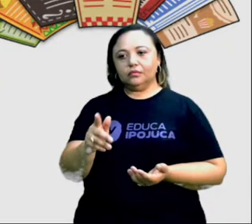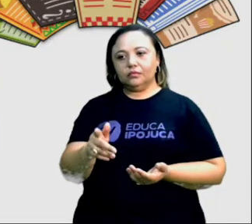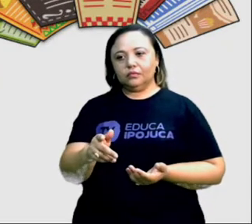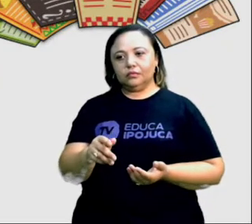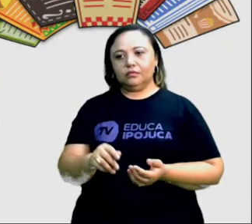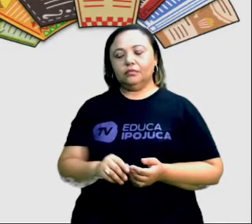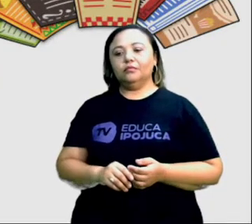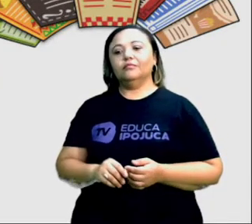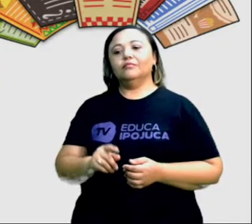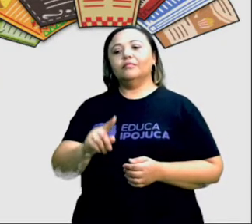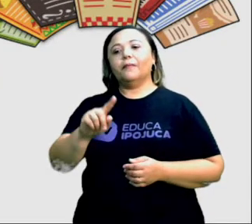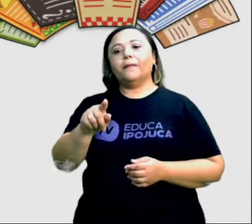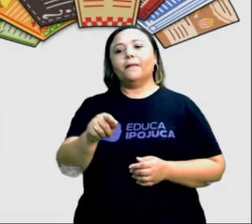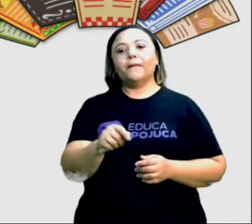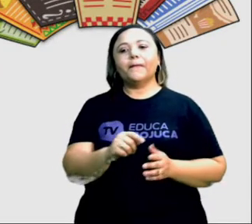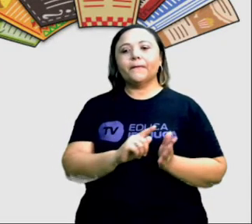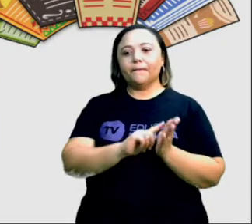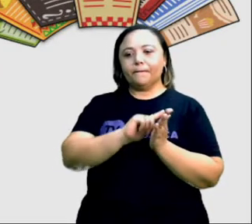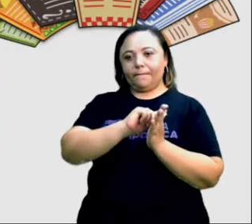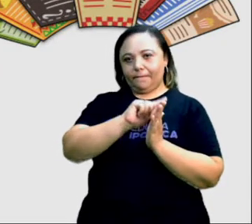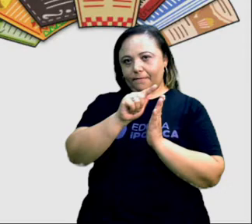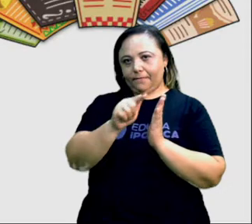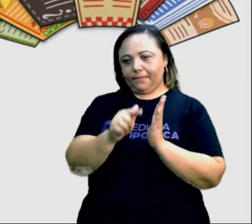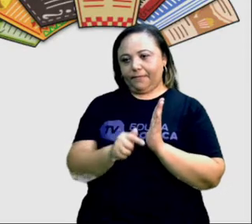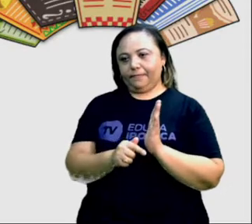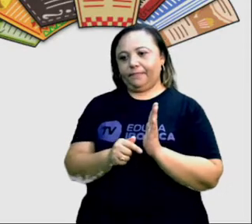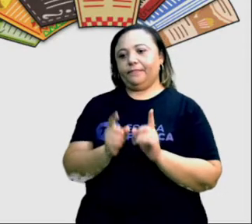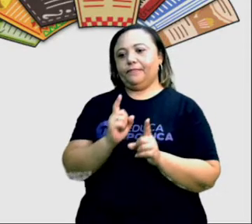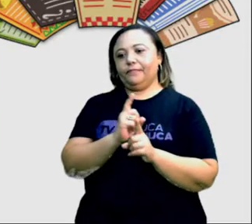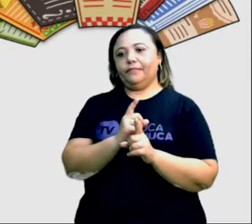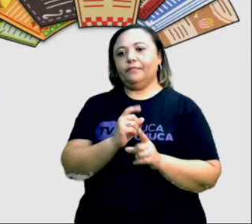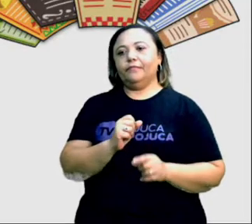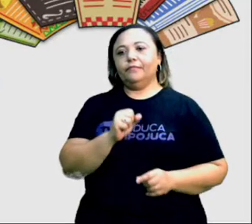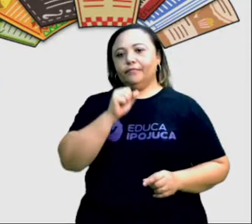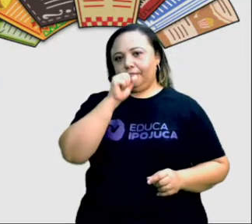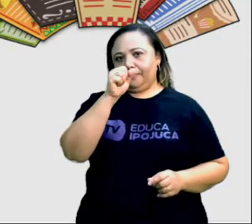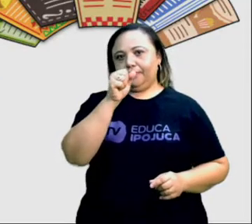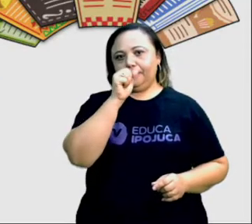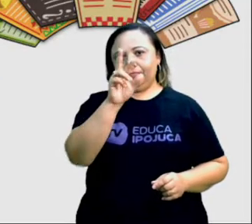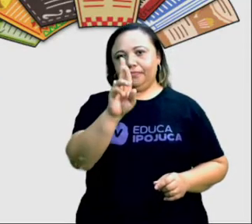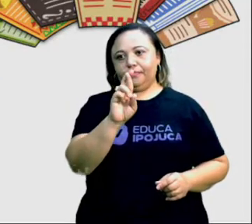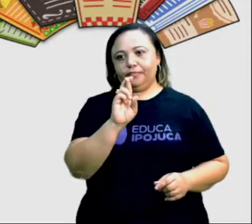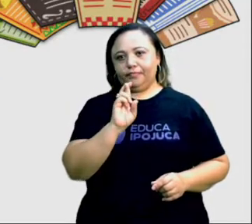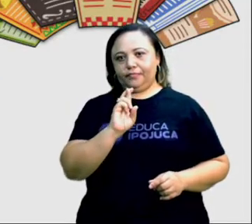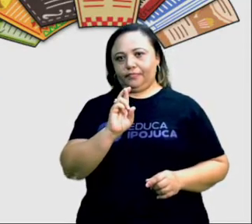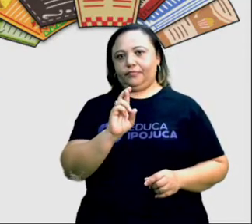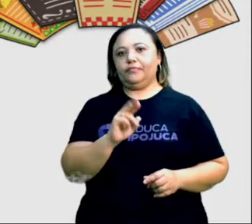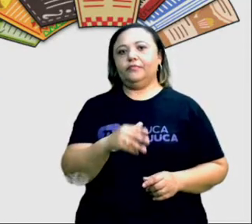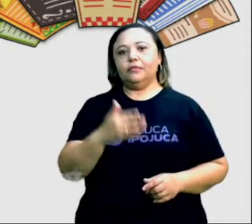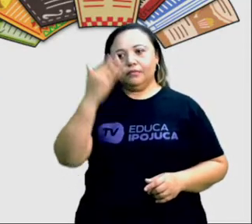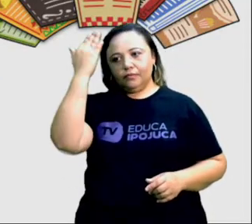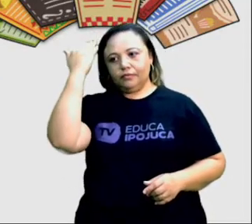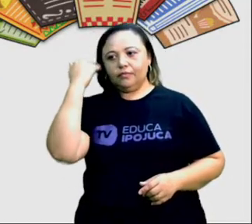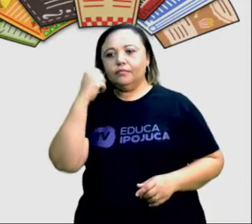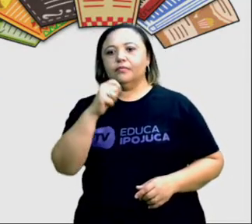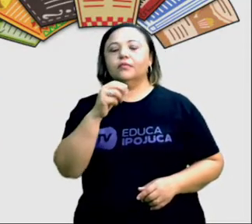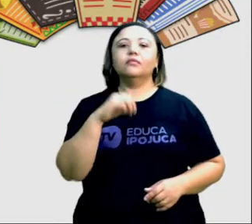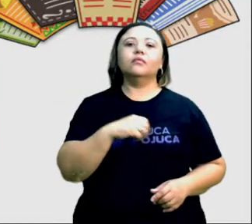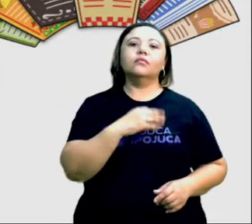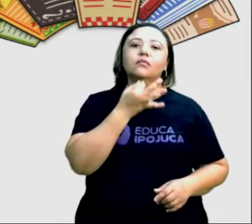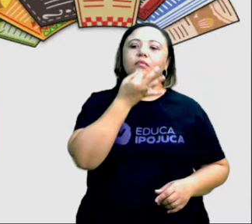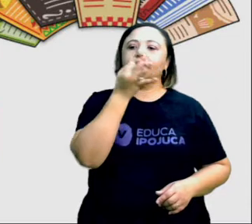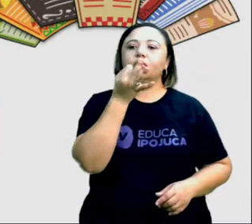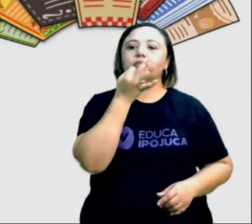Vejamos aqui alguns gêneros jornalísticos que a gente pode encontrar. A entrevista, que permite conhecer opiniões das